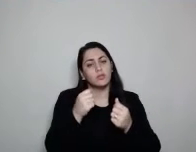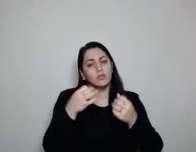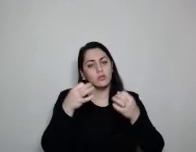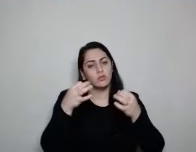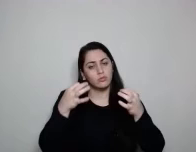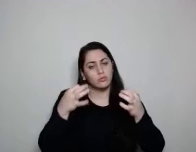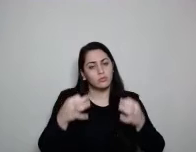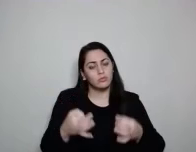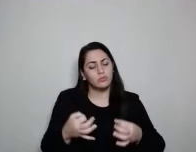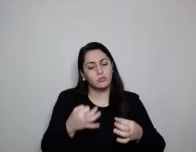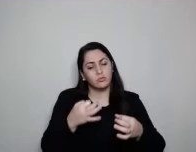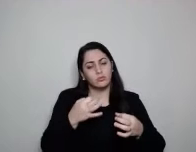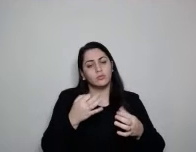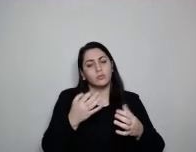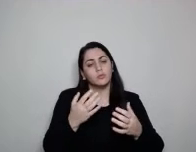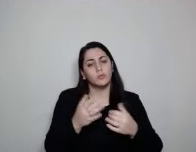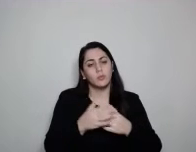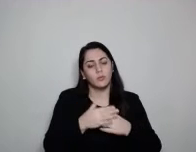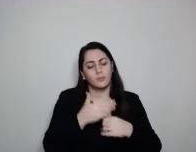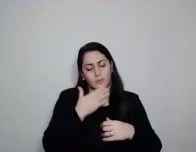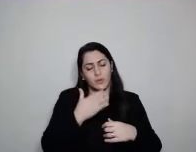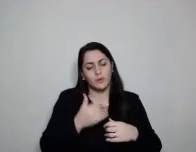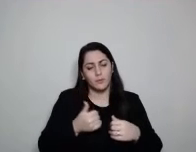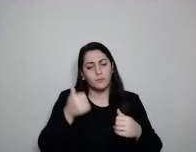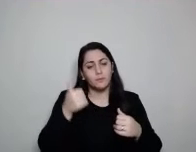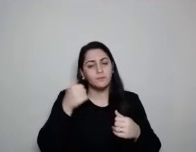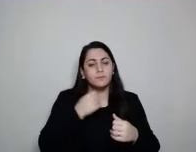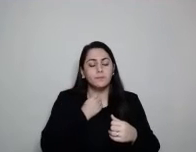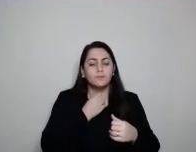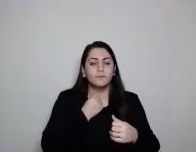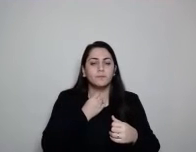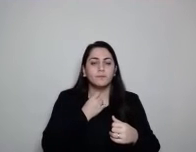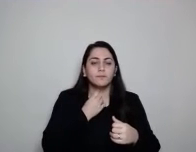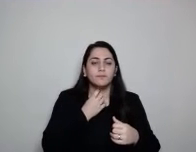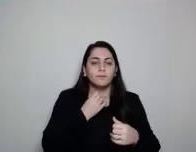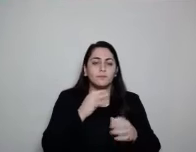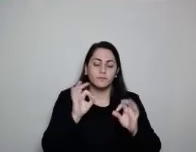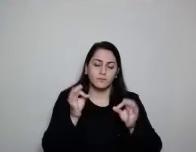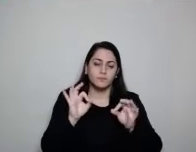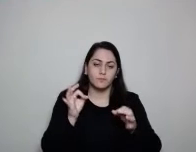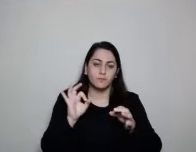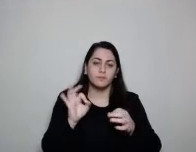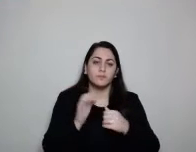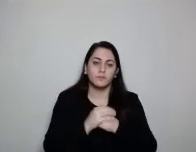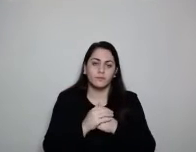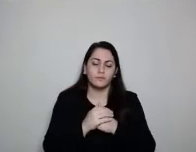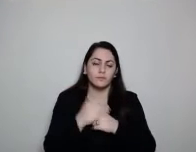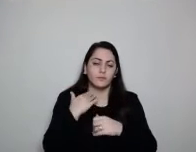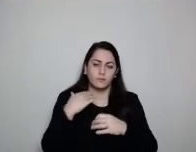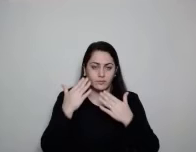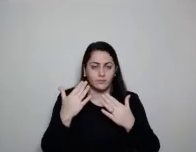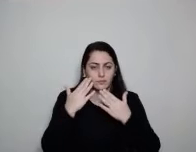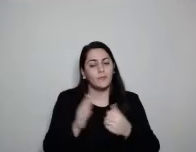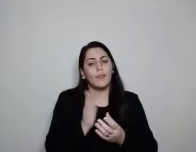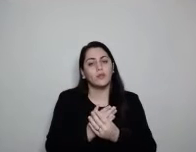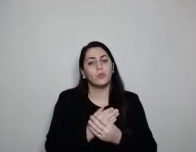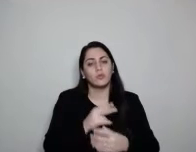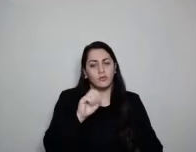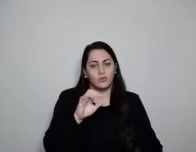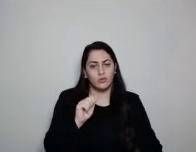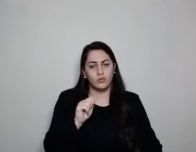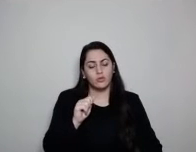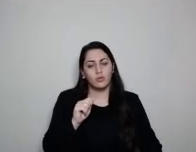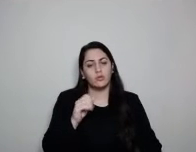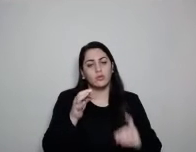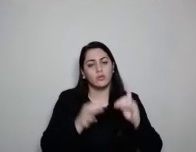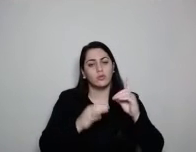esse aspecto da sua magistratura. Pronto, Eduardo. Então, processo com vista para o Eduardo Cláudio Santos. Vê se a